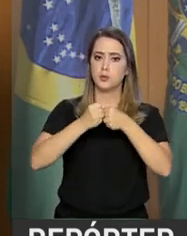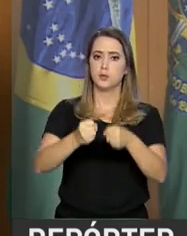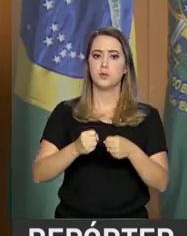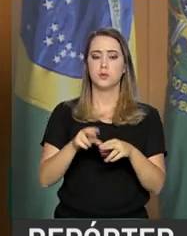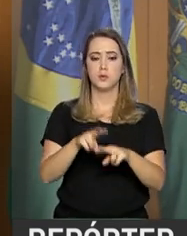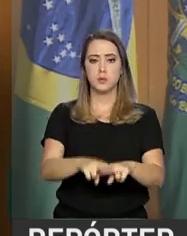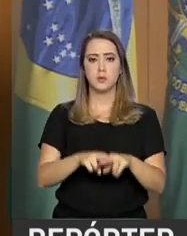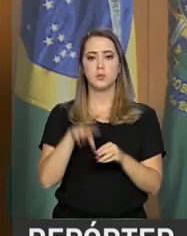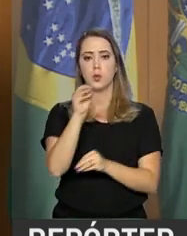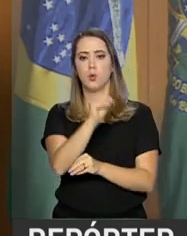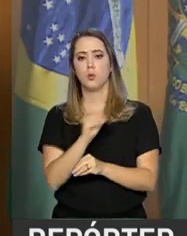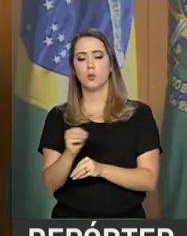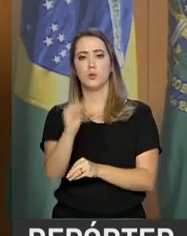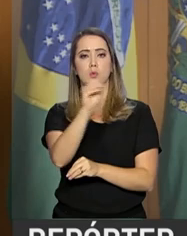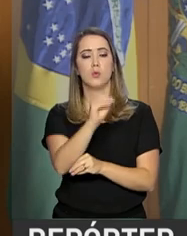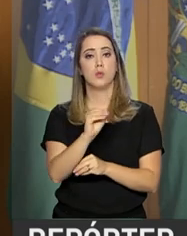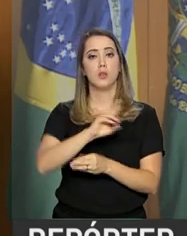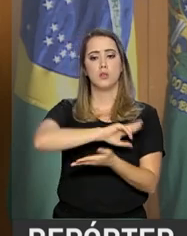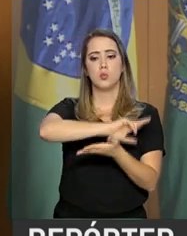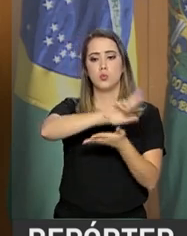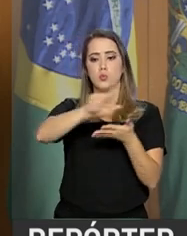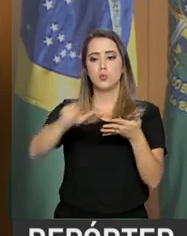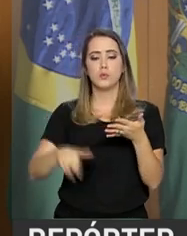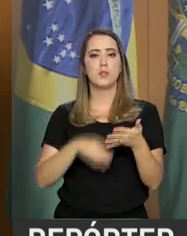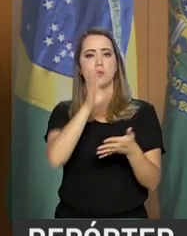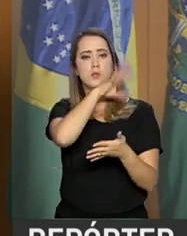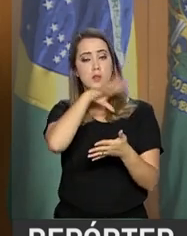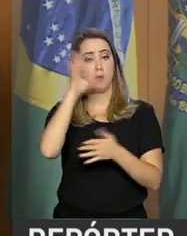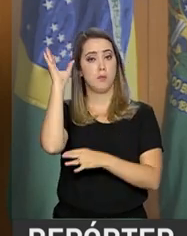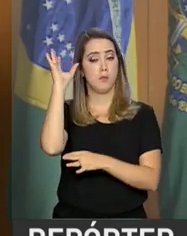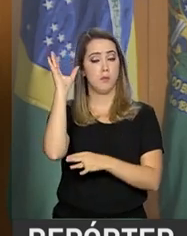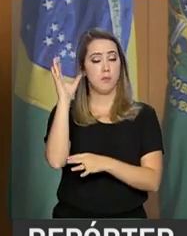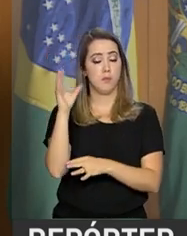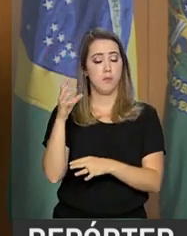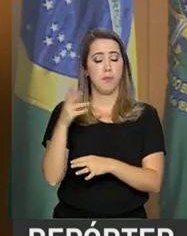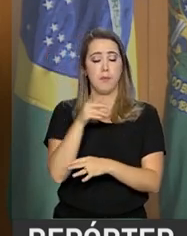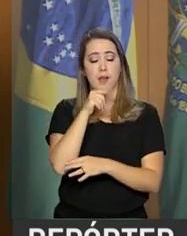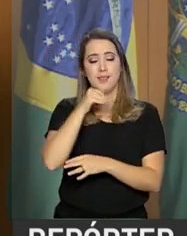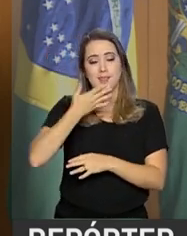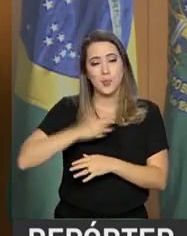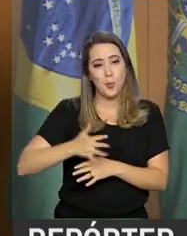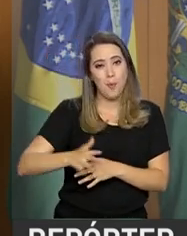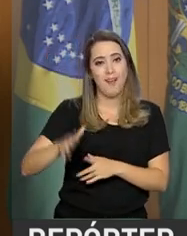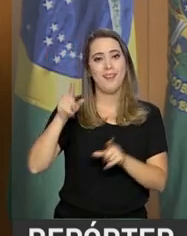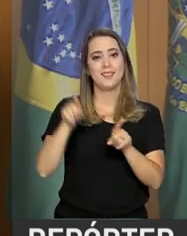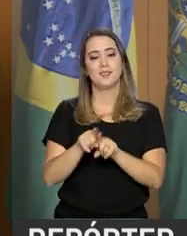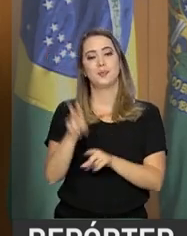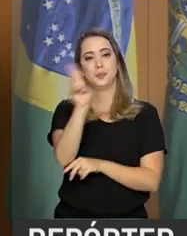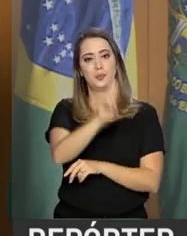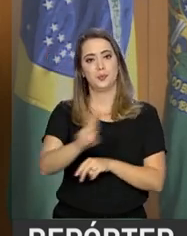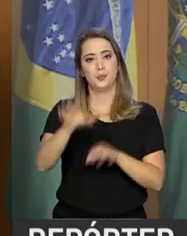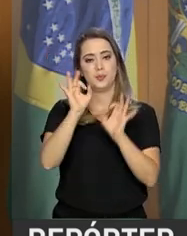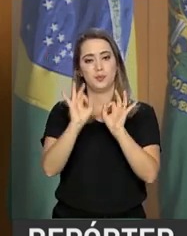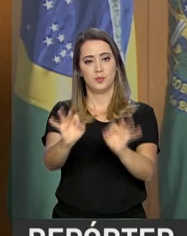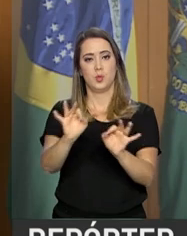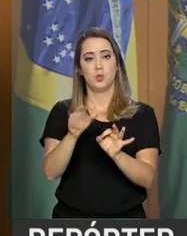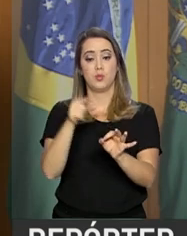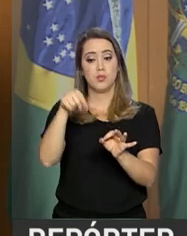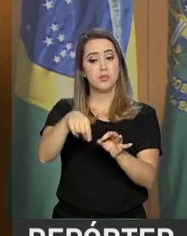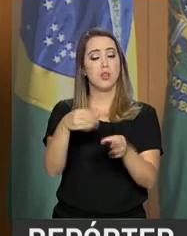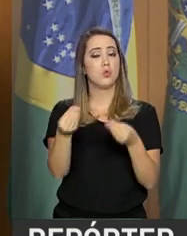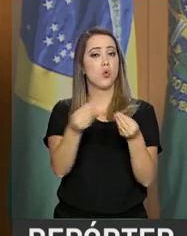da preservação da biodiversidade maria e da utilização sustentável dos recursos oceânicos